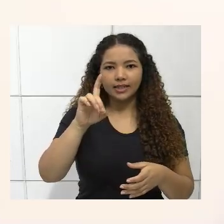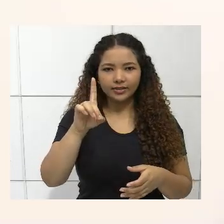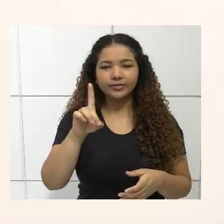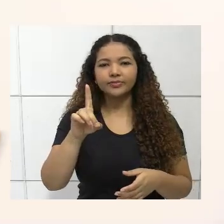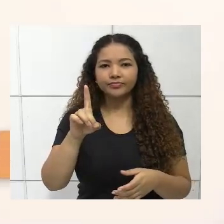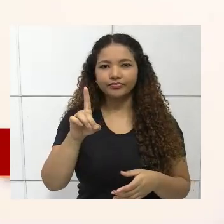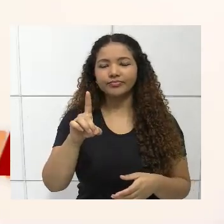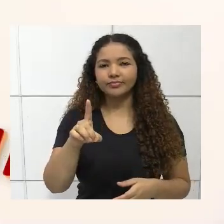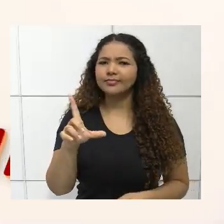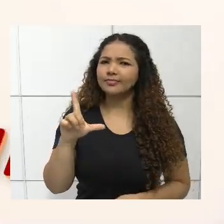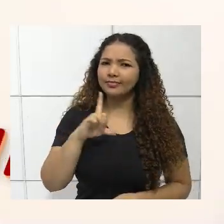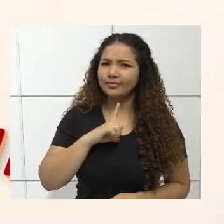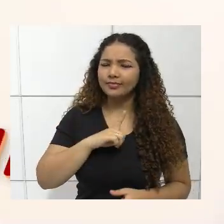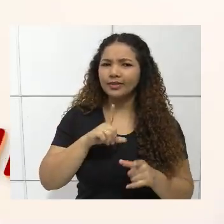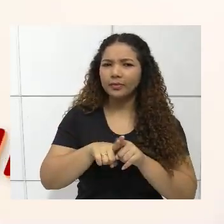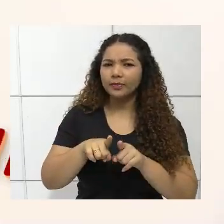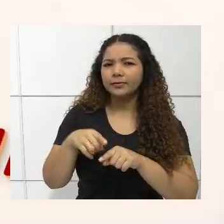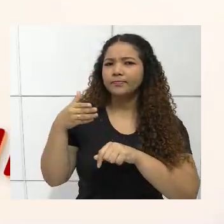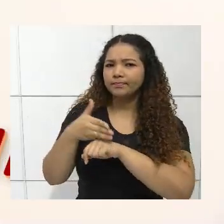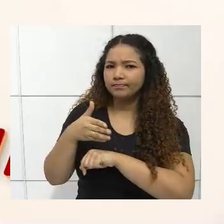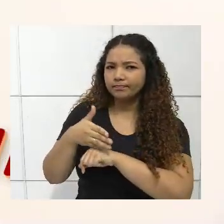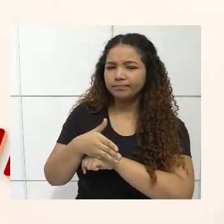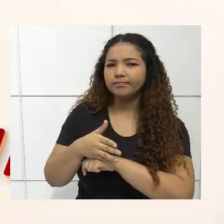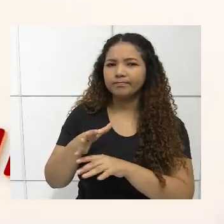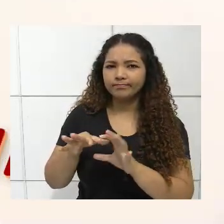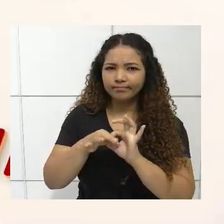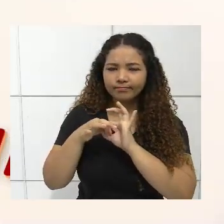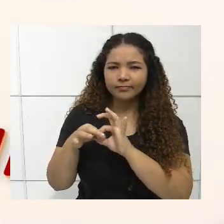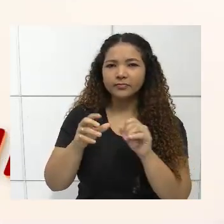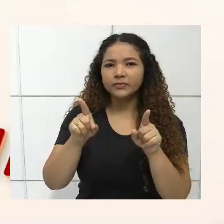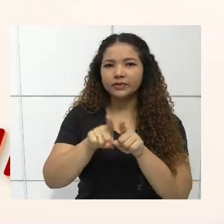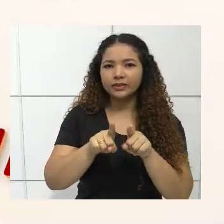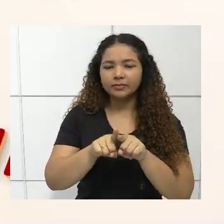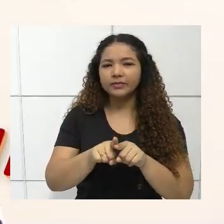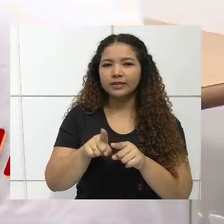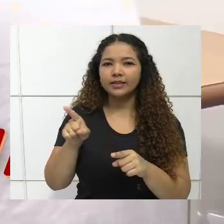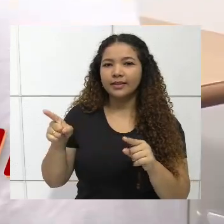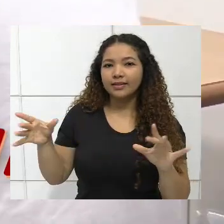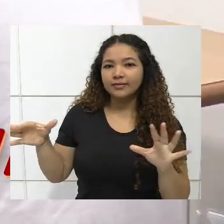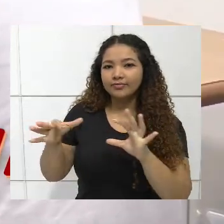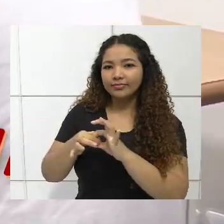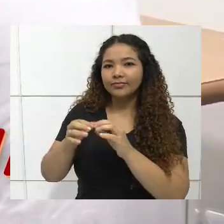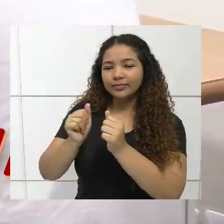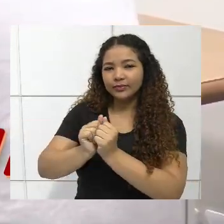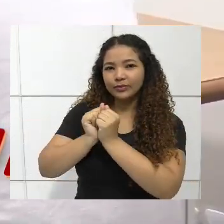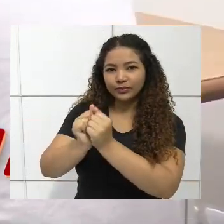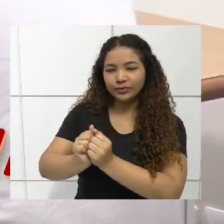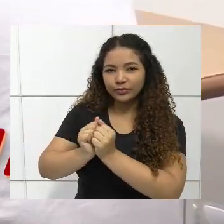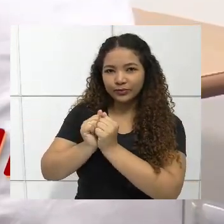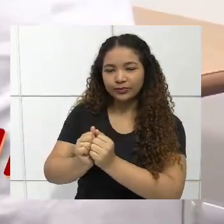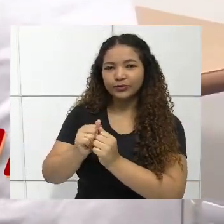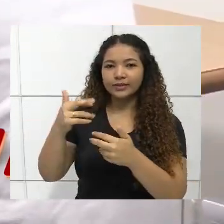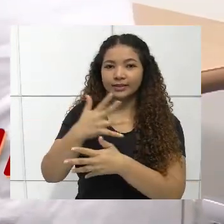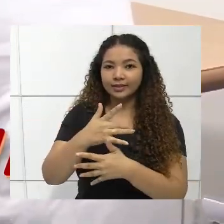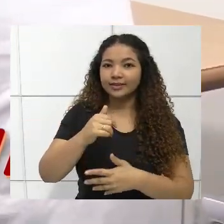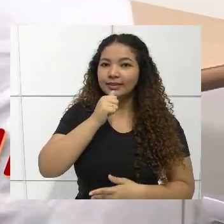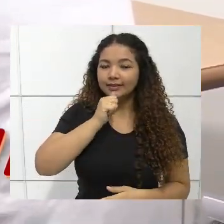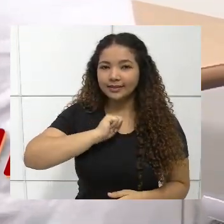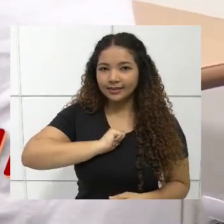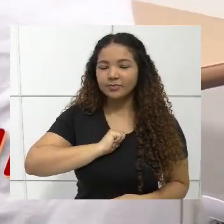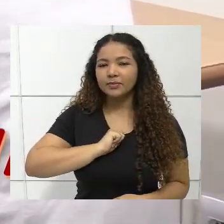além de eu fazer parte da coordenação de núcleo, né, também como cooperada, eu sou contadora aqui no município, e